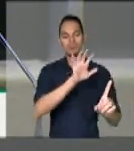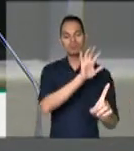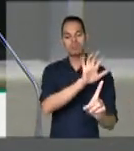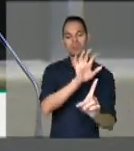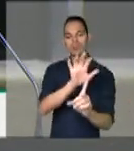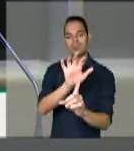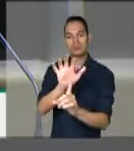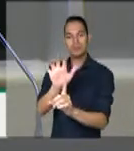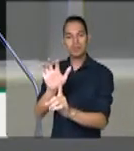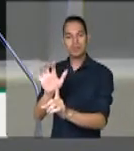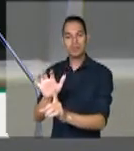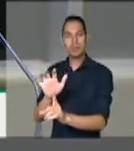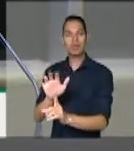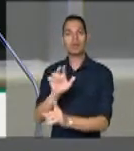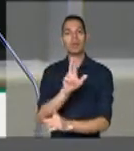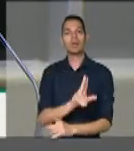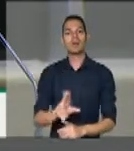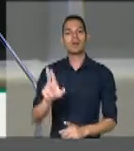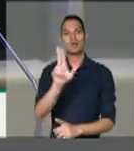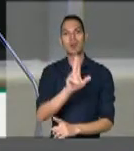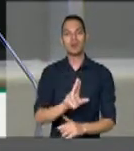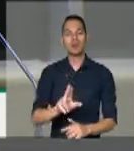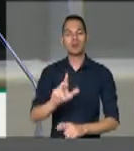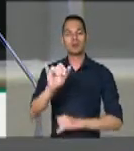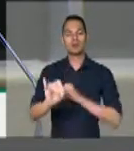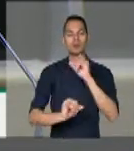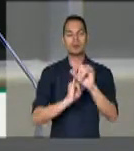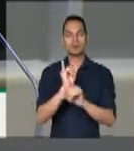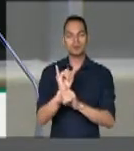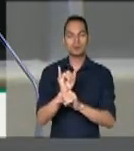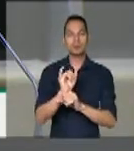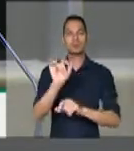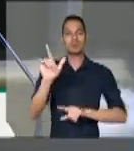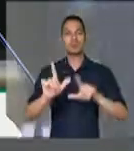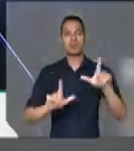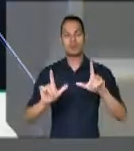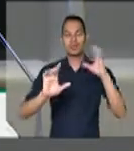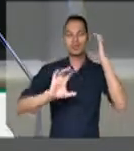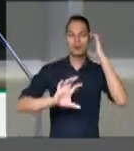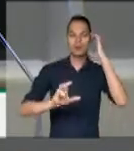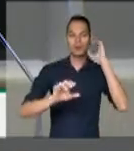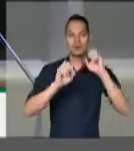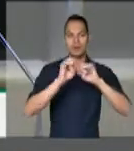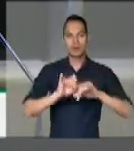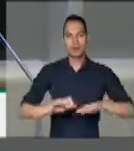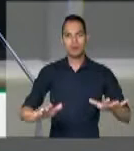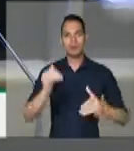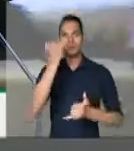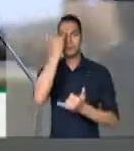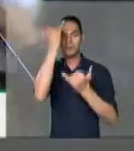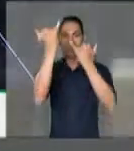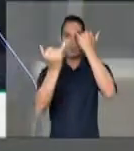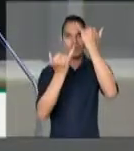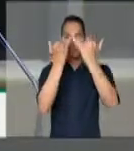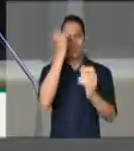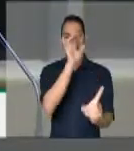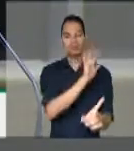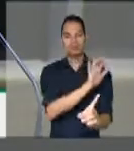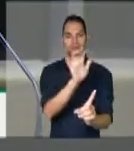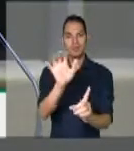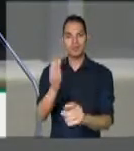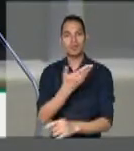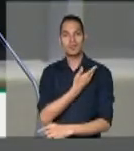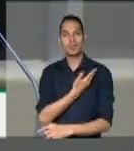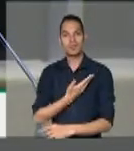se utilizariam da grande mídia para propagar suas ideias e desestabilizar